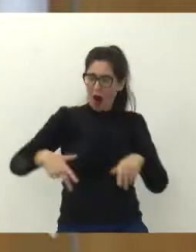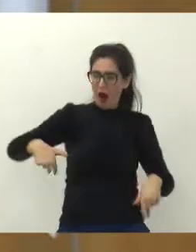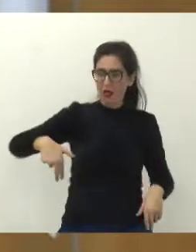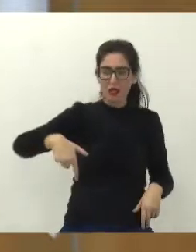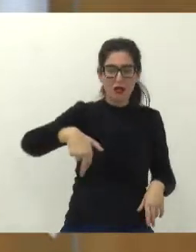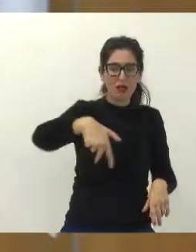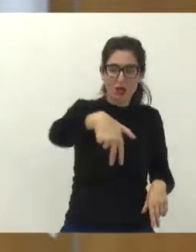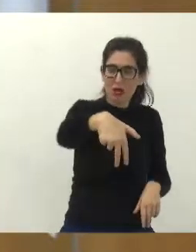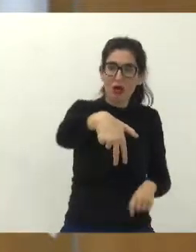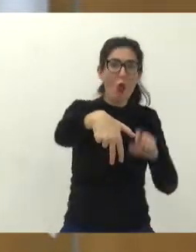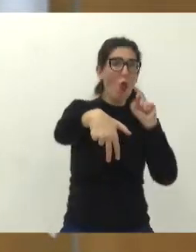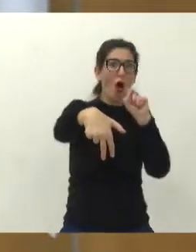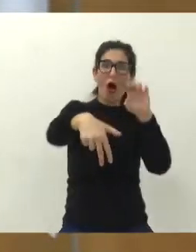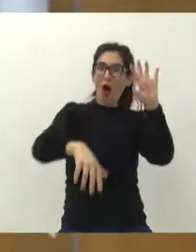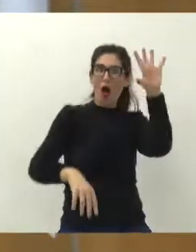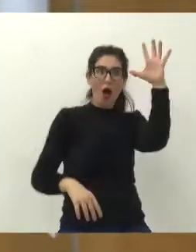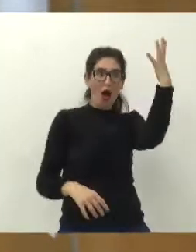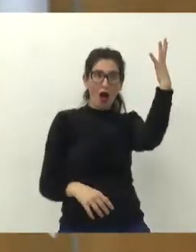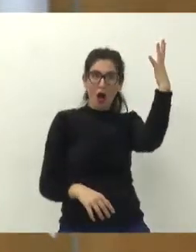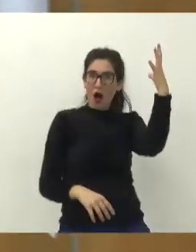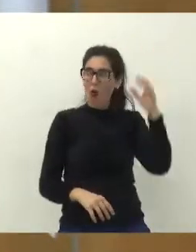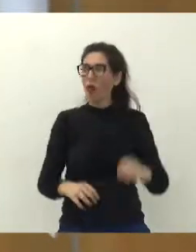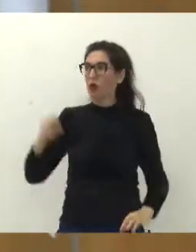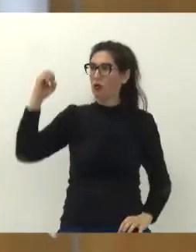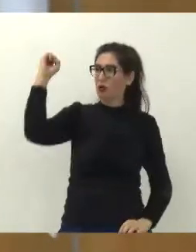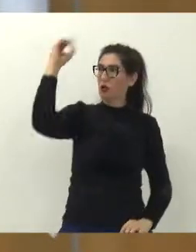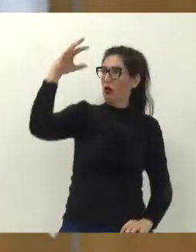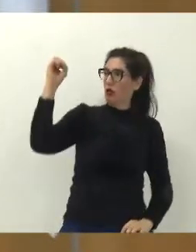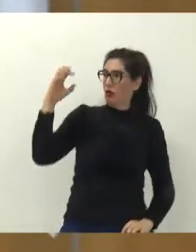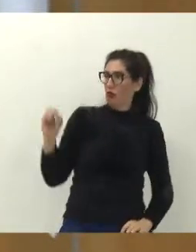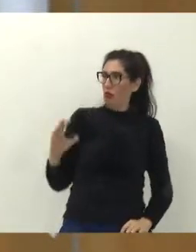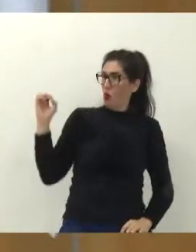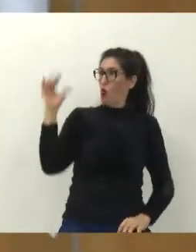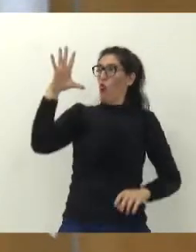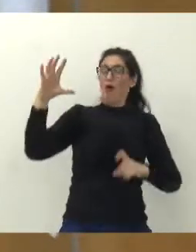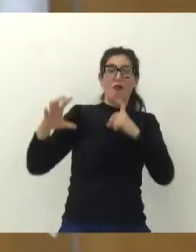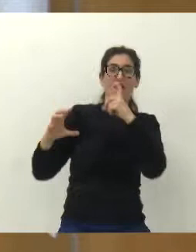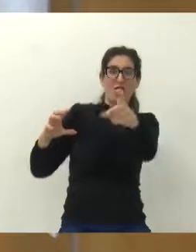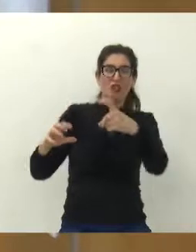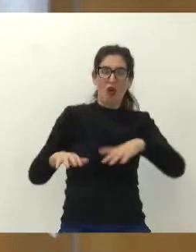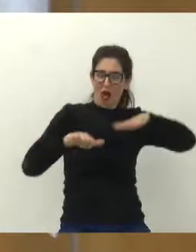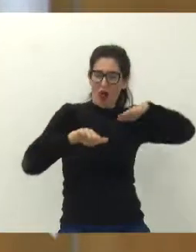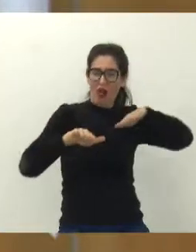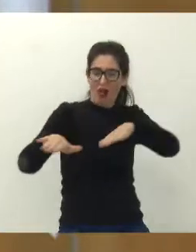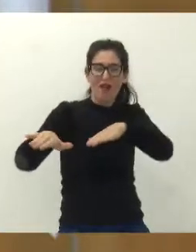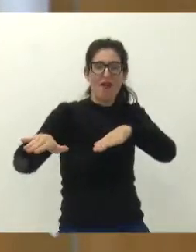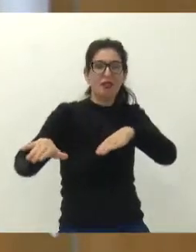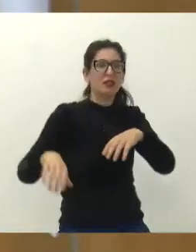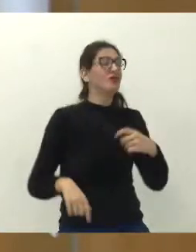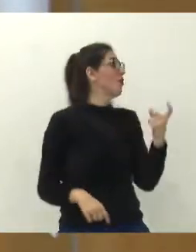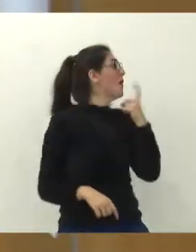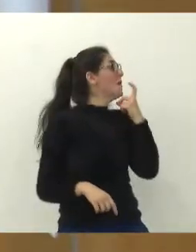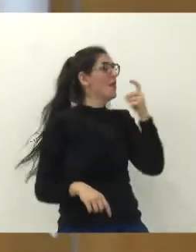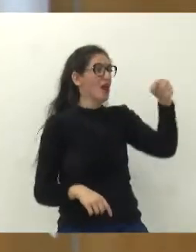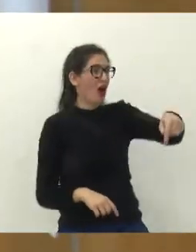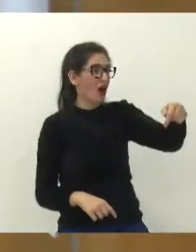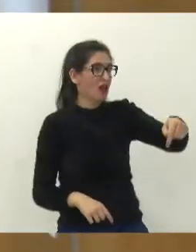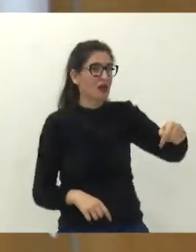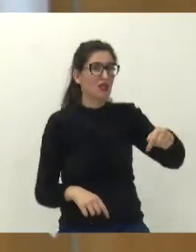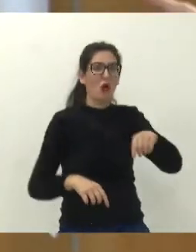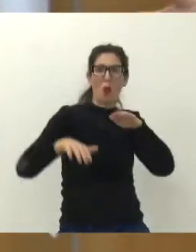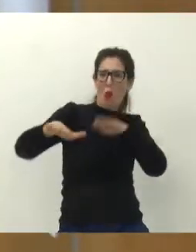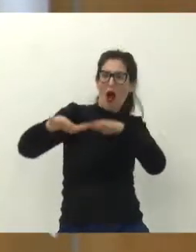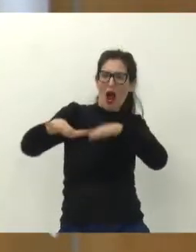que acontece? O sinal abre, os carros passam, o sinal fecha aqui, os carros ficam parados fechando